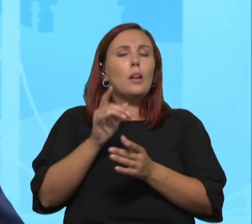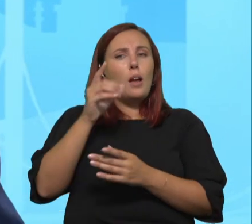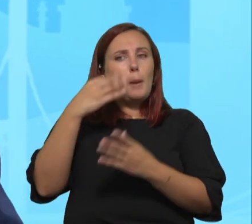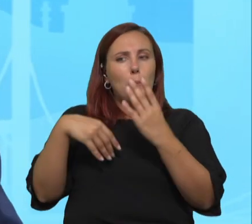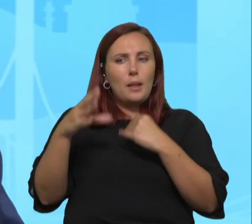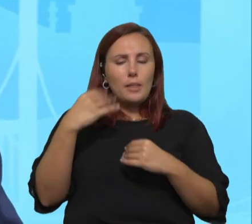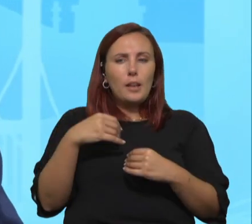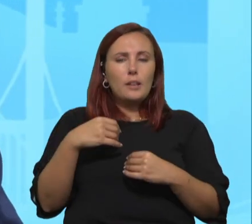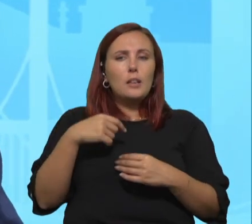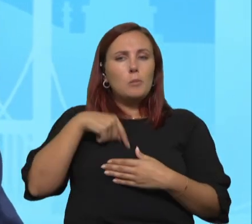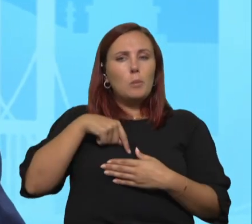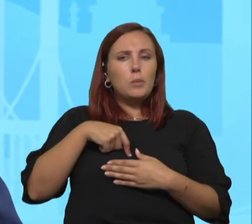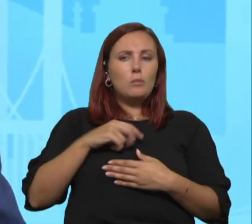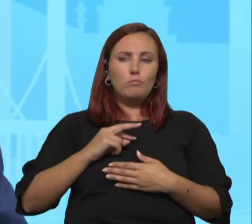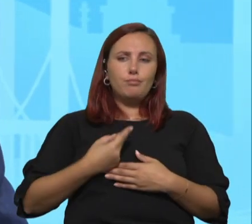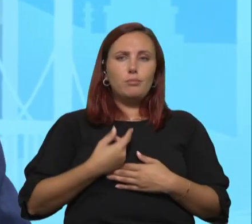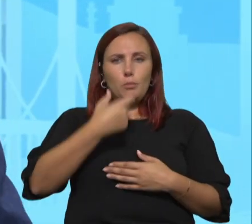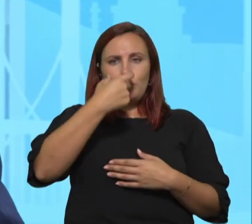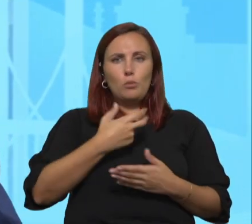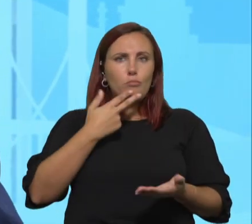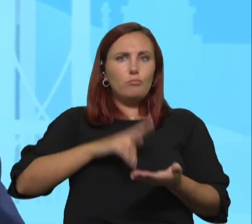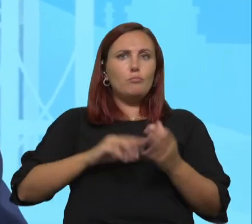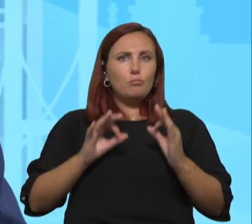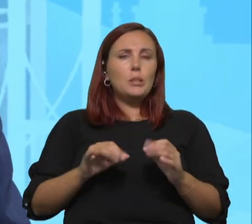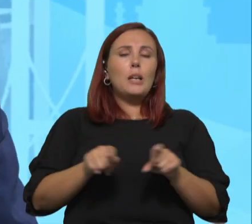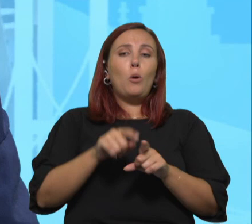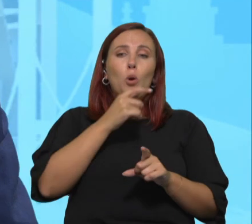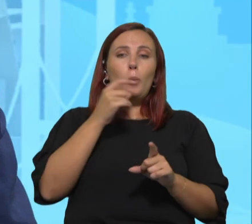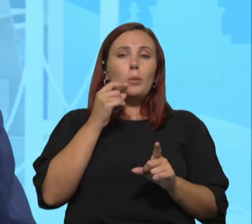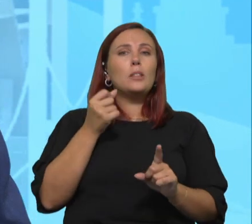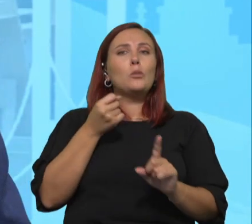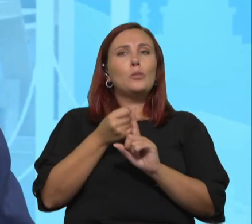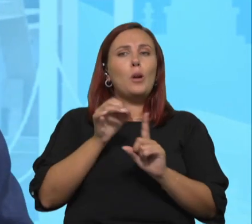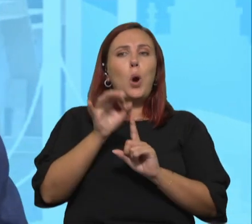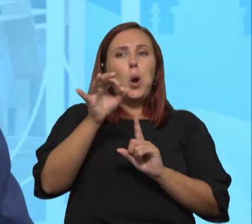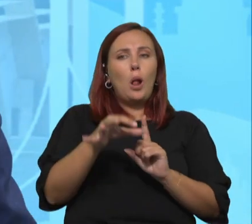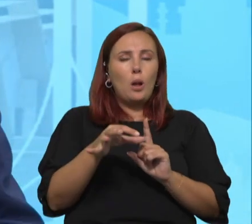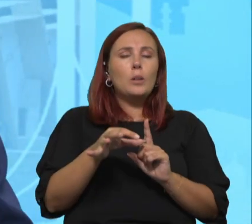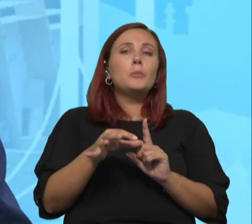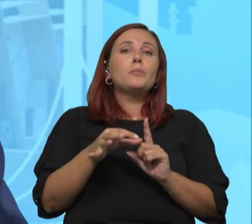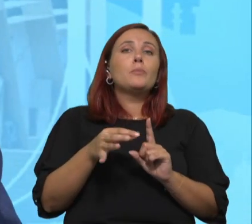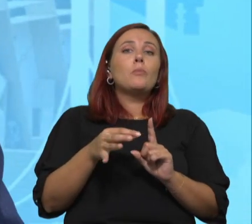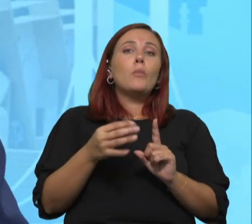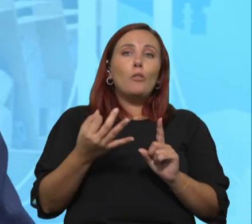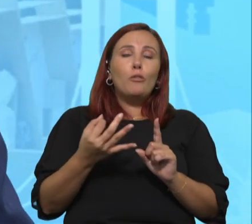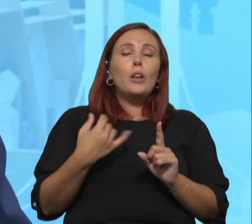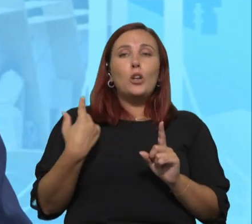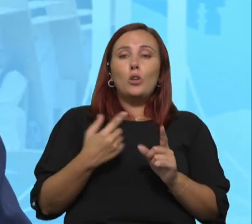mais pessoa. Portanto, este pacto é um grande desafio para as escolas e nós no Colégio Sagrado Coração de Maria temos